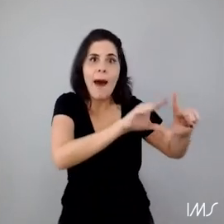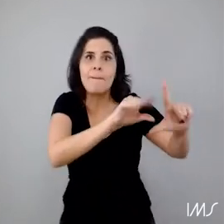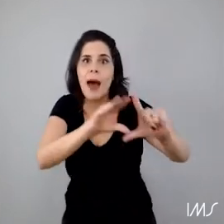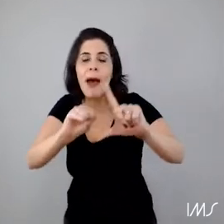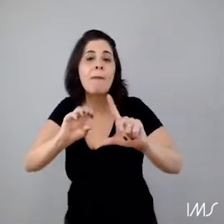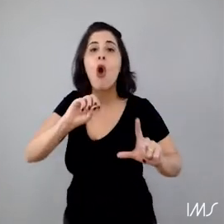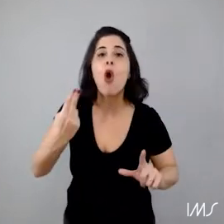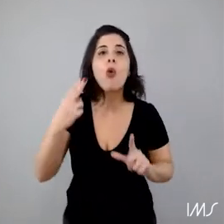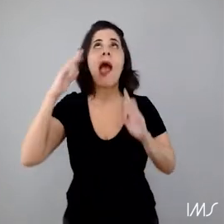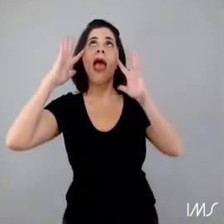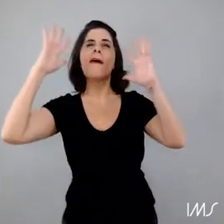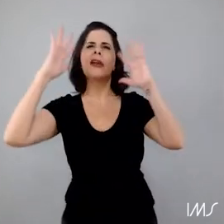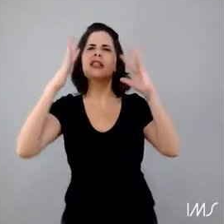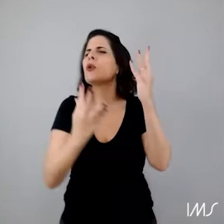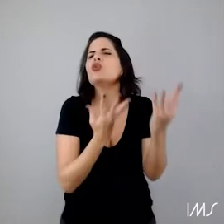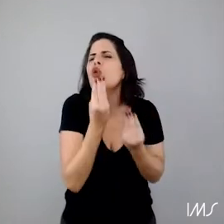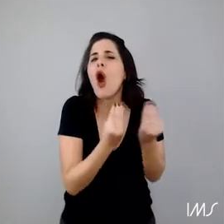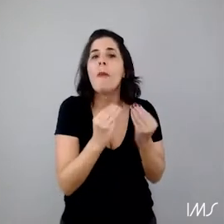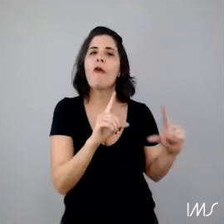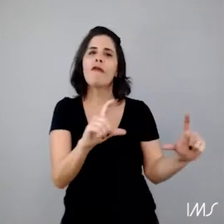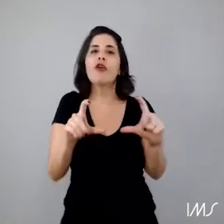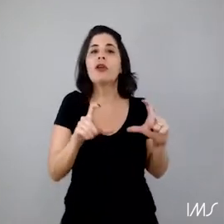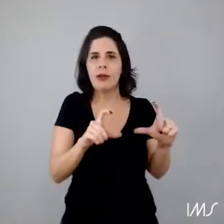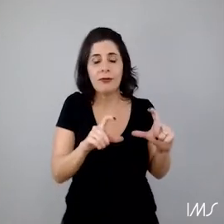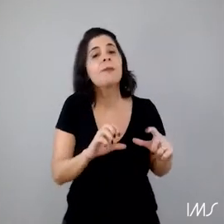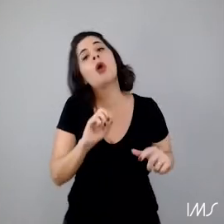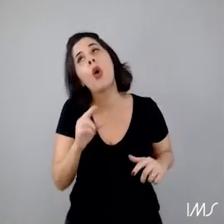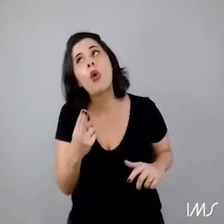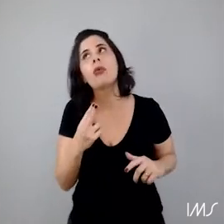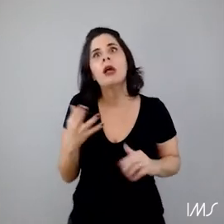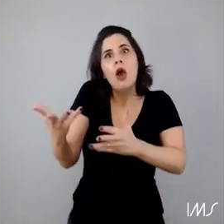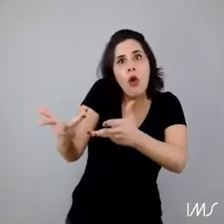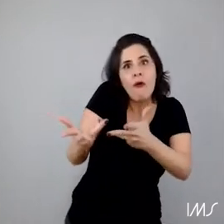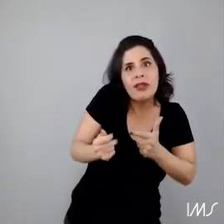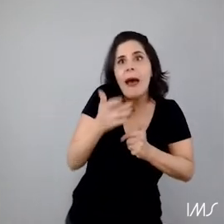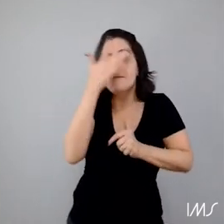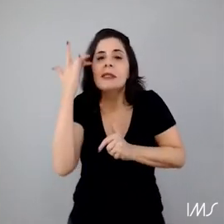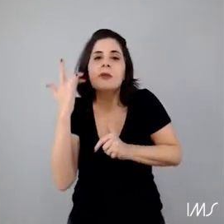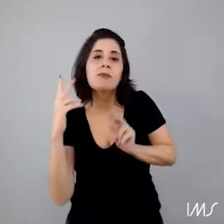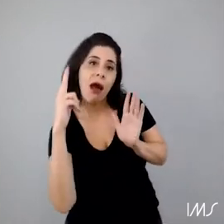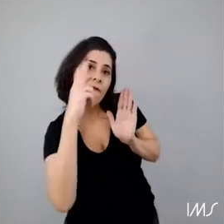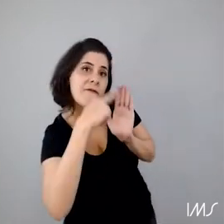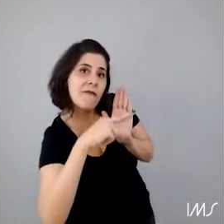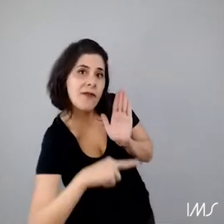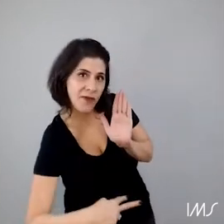fotografia, visando a produção de conhecimento e a formação de um público amplo de